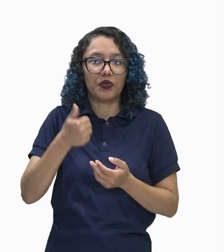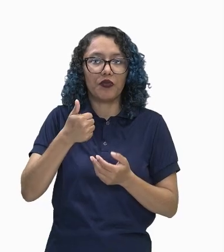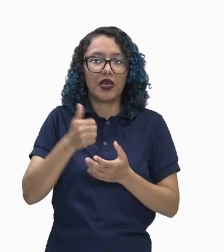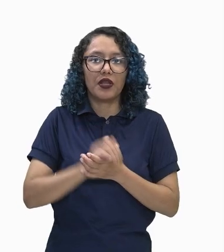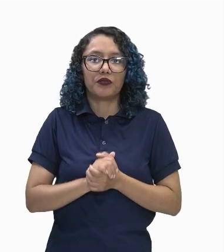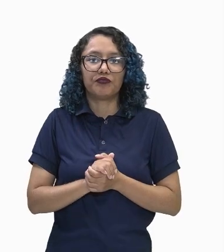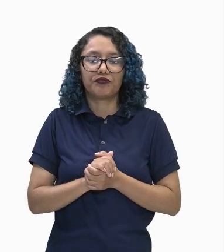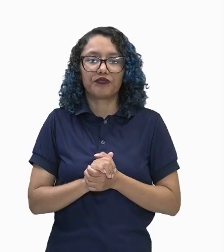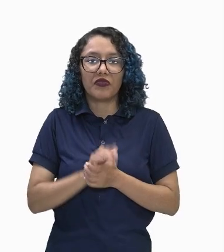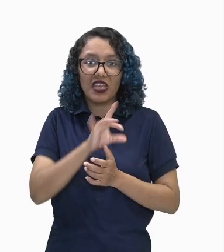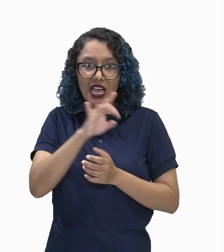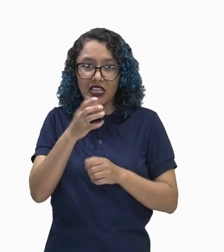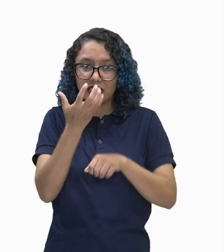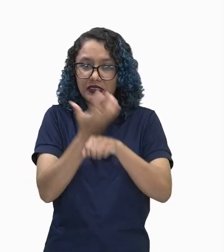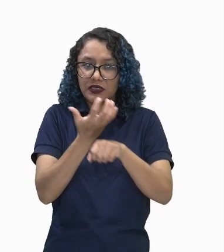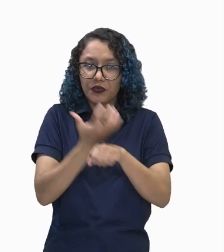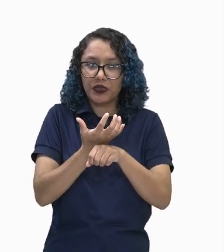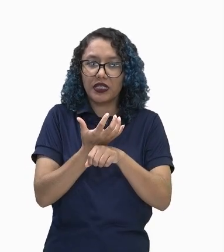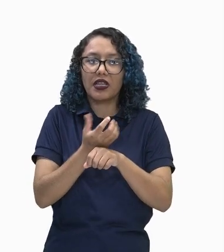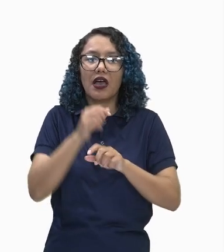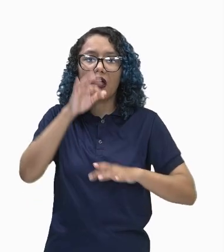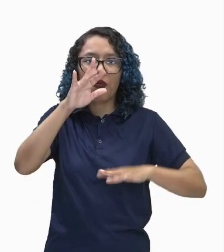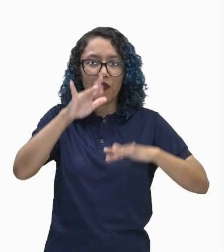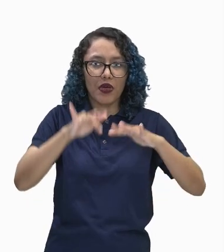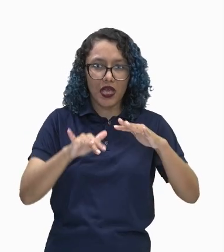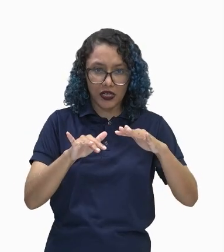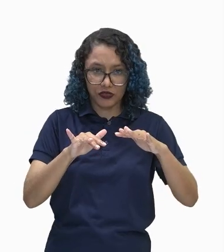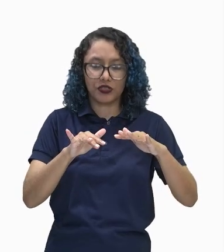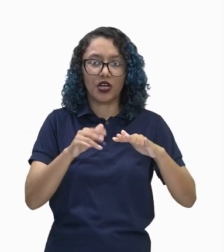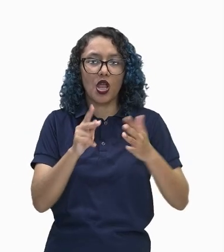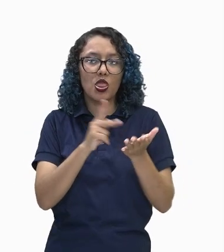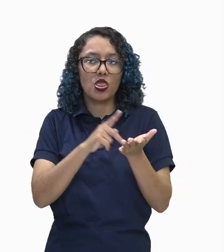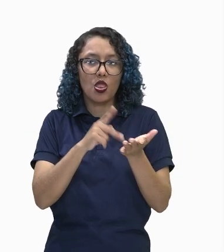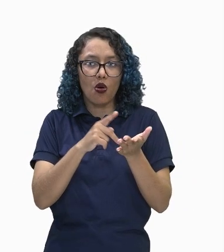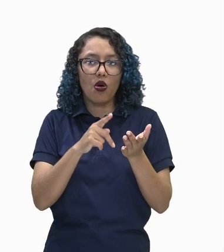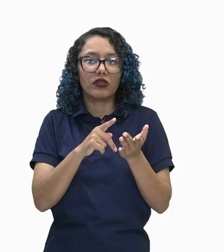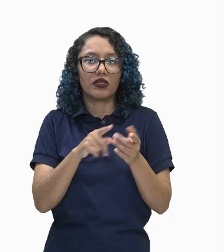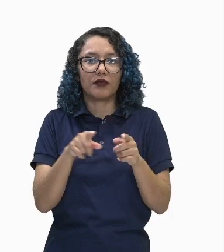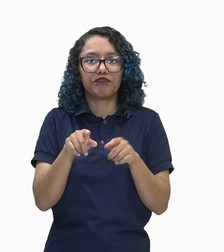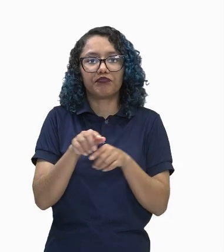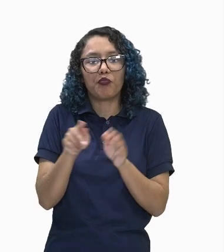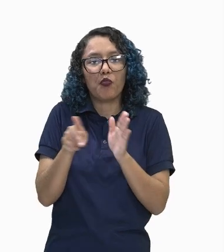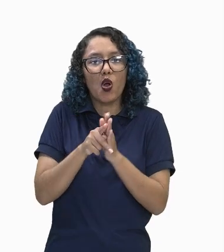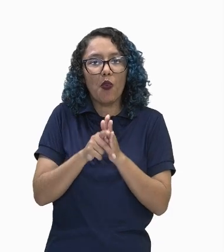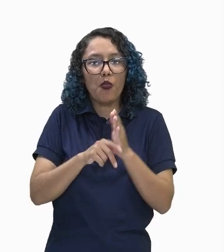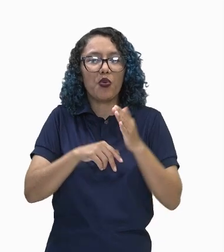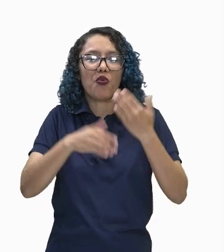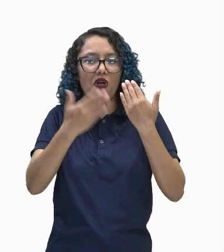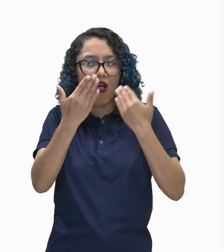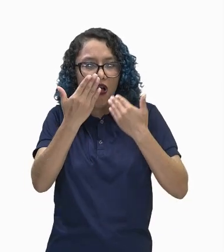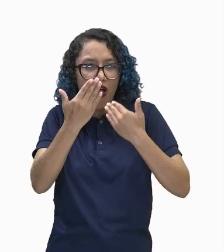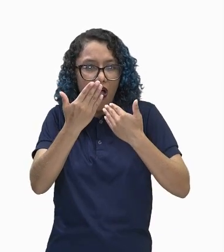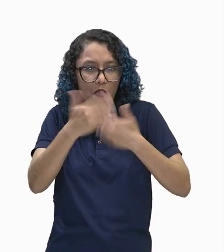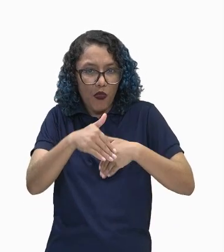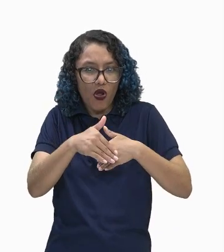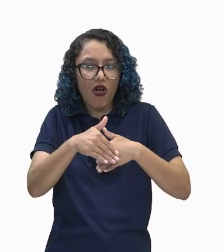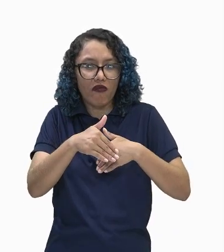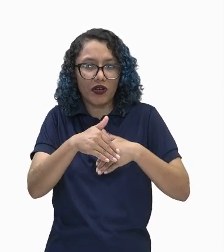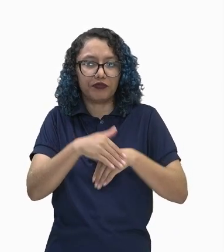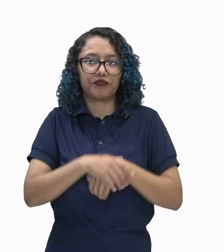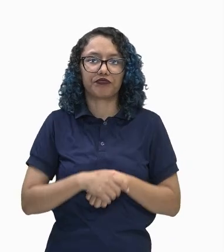da avaliação da recuperação e as das avaliações anteriores comporiam a nova